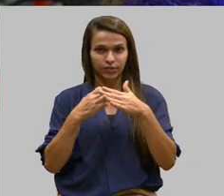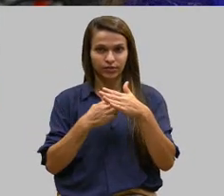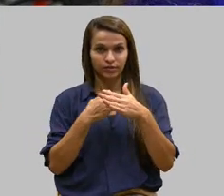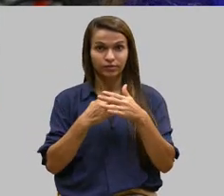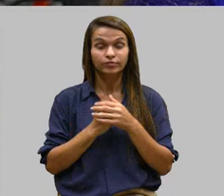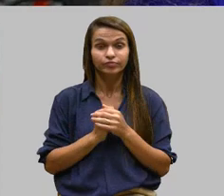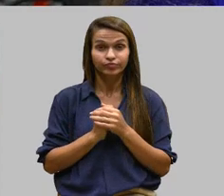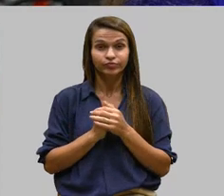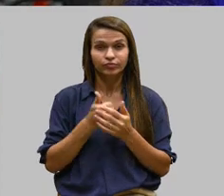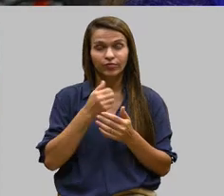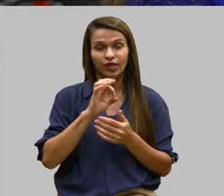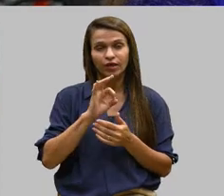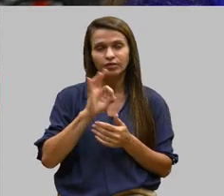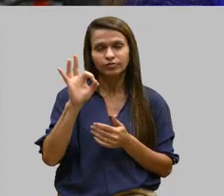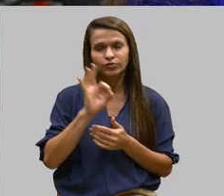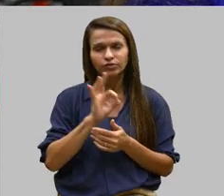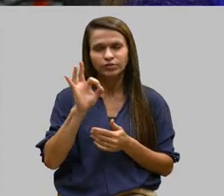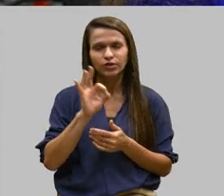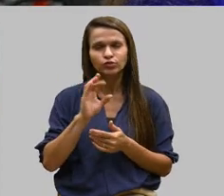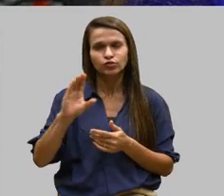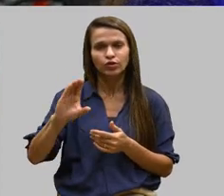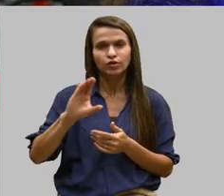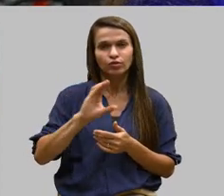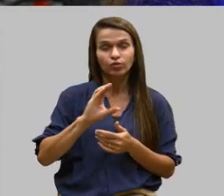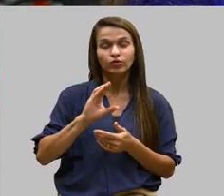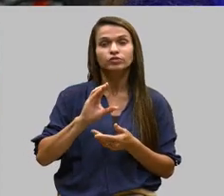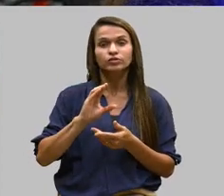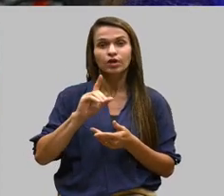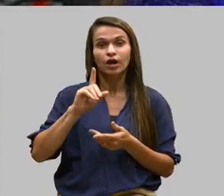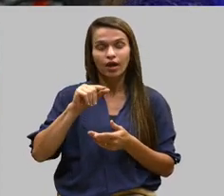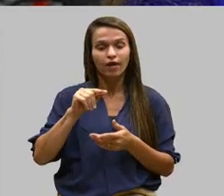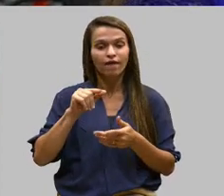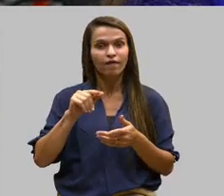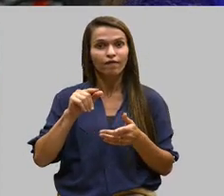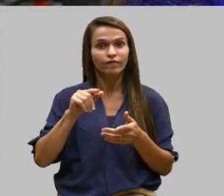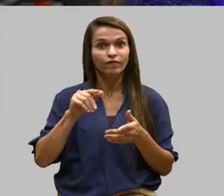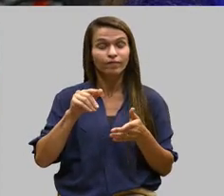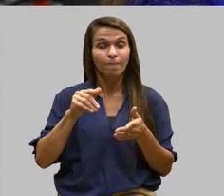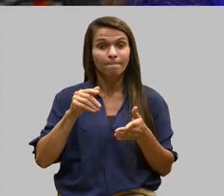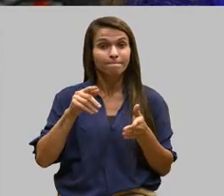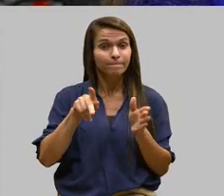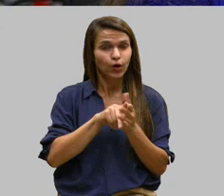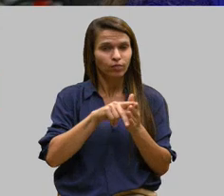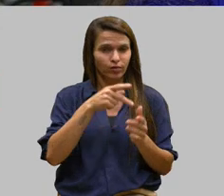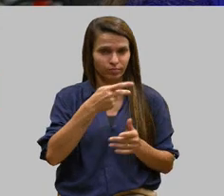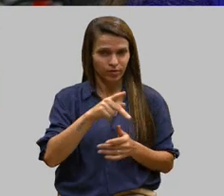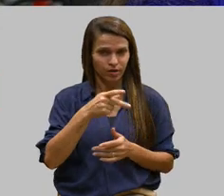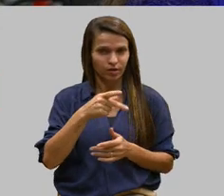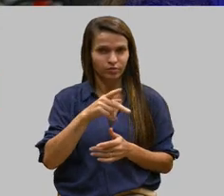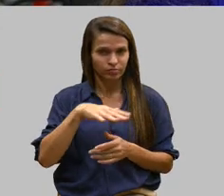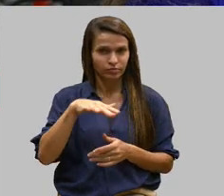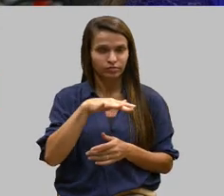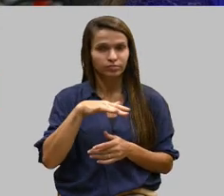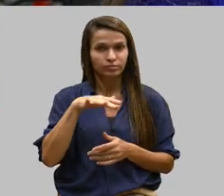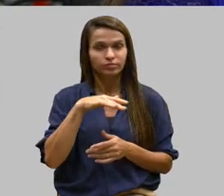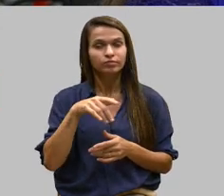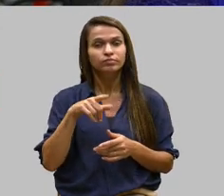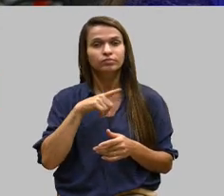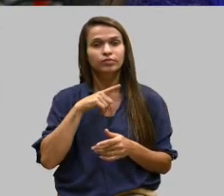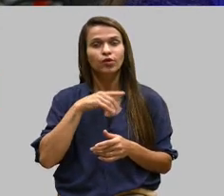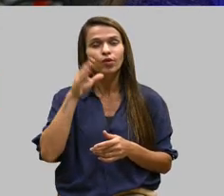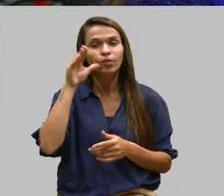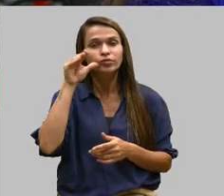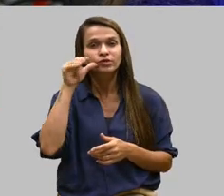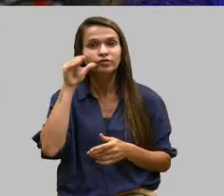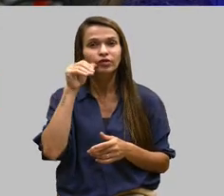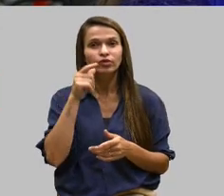10% dos recursos do Fat são destinados a isso temos ainda Observatório do trabalho